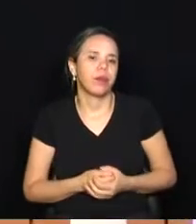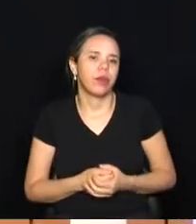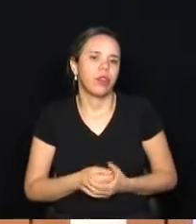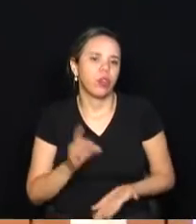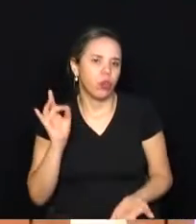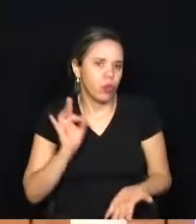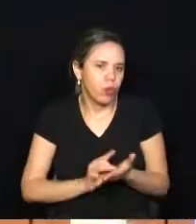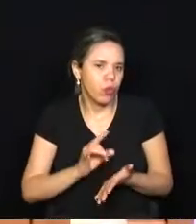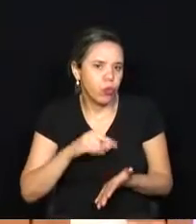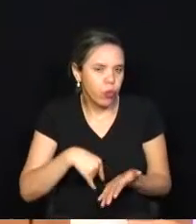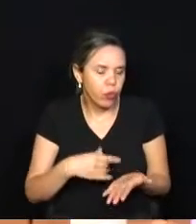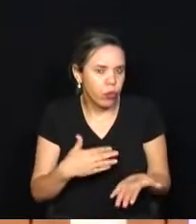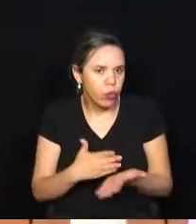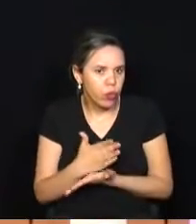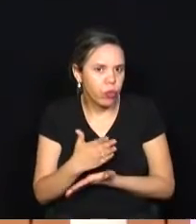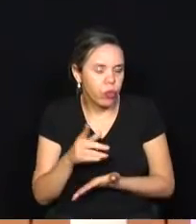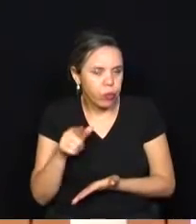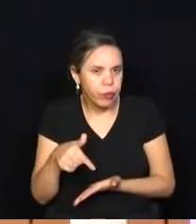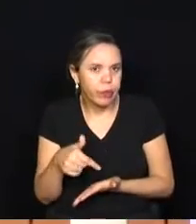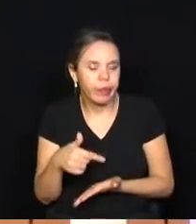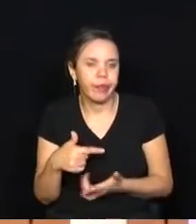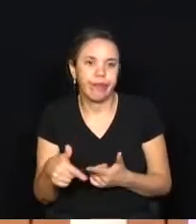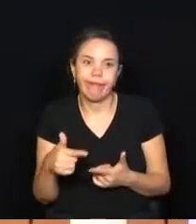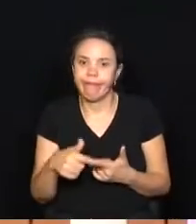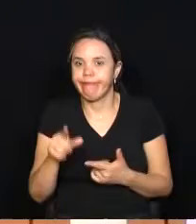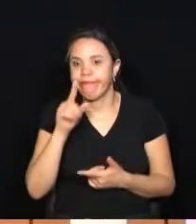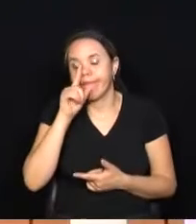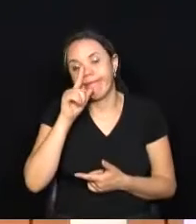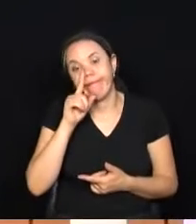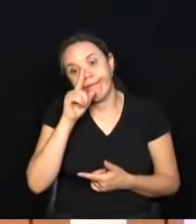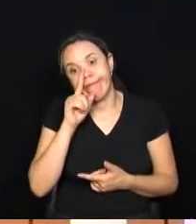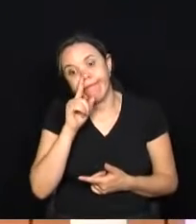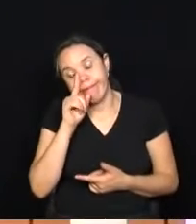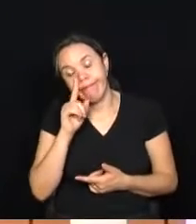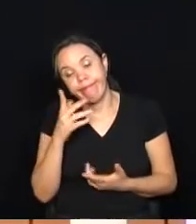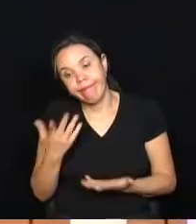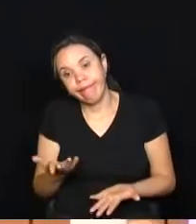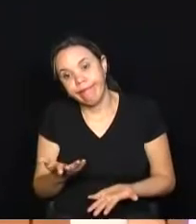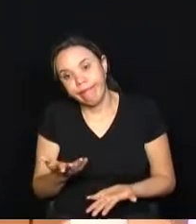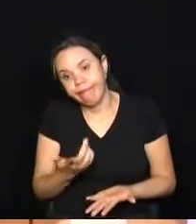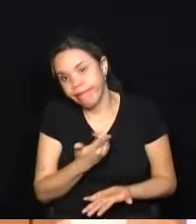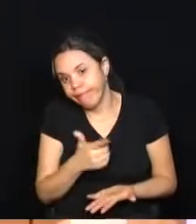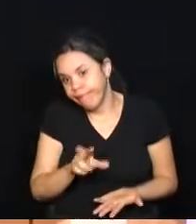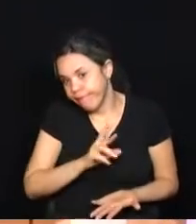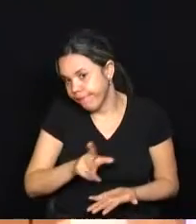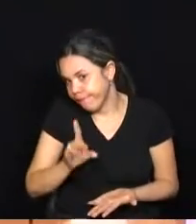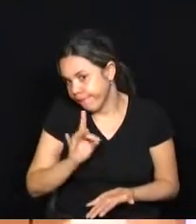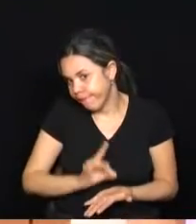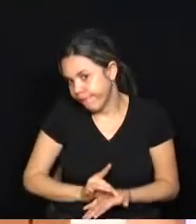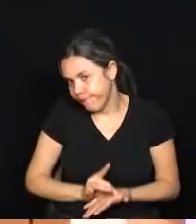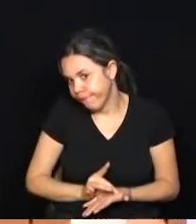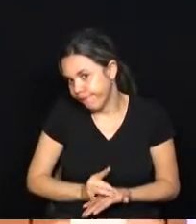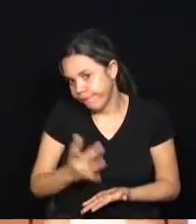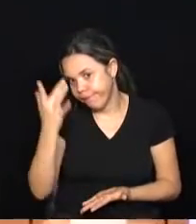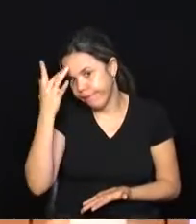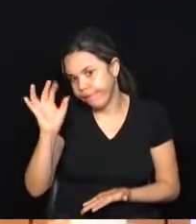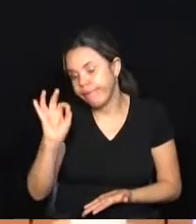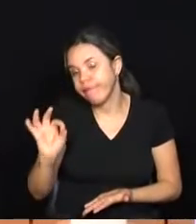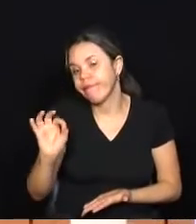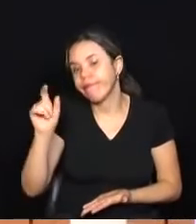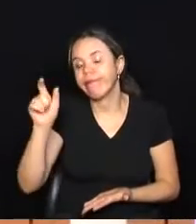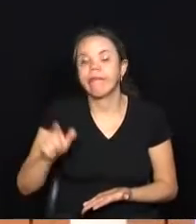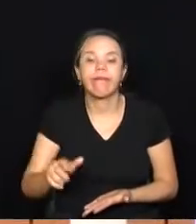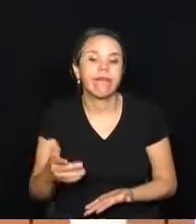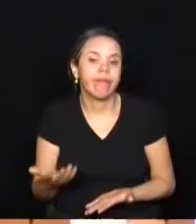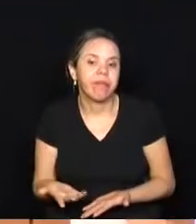oficiais, não é? E é aí onde corre o grande perigo, né? Uma vez que você não é oficial, não se sabe quem são, não é?